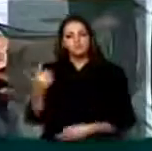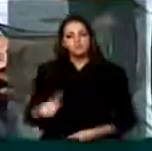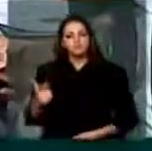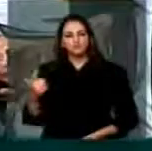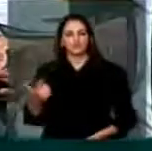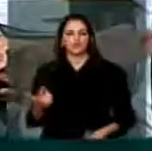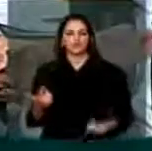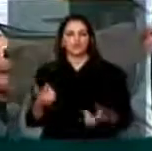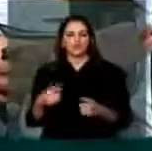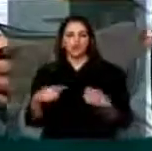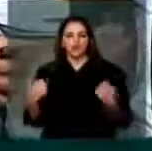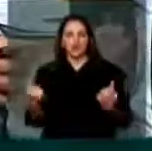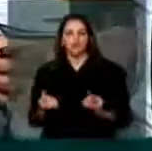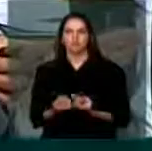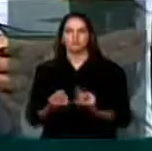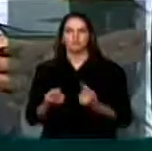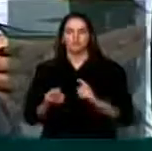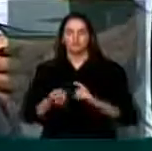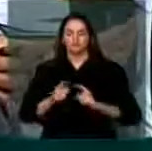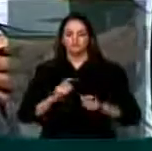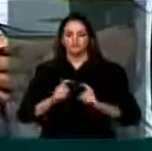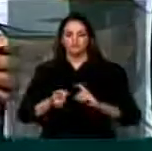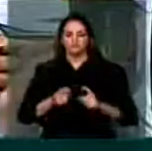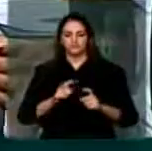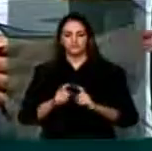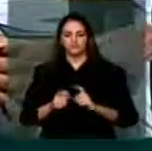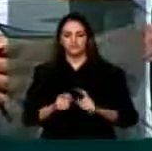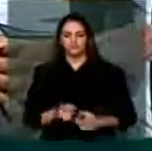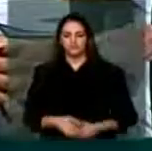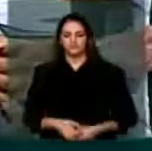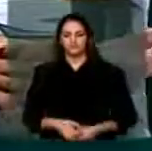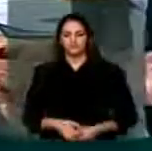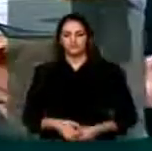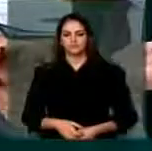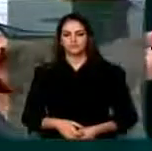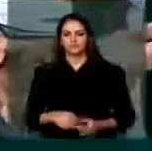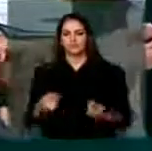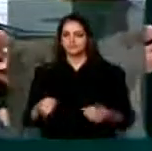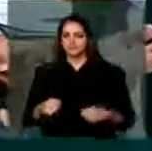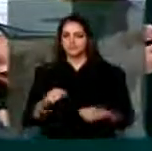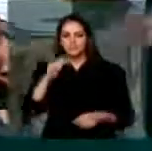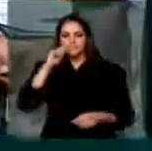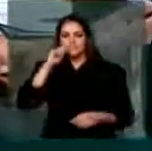reunião administrativa, né, para que os sigilos sejam quebrados, gente. Isso não é